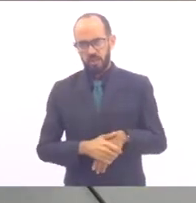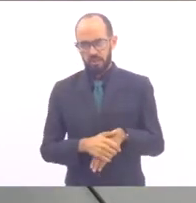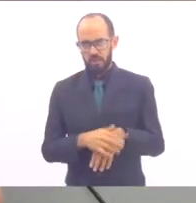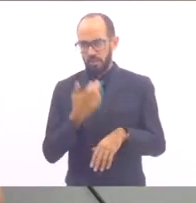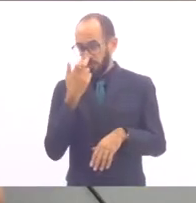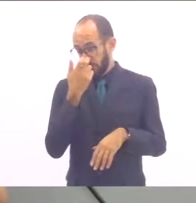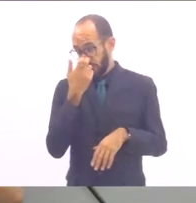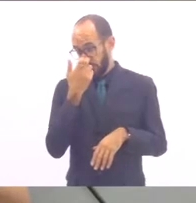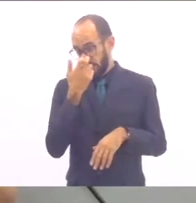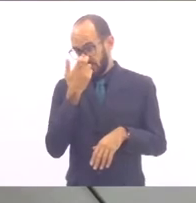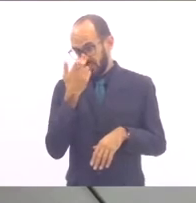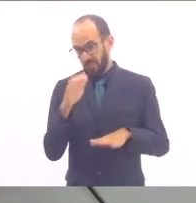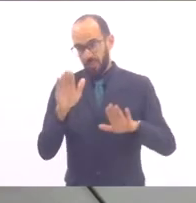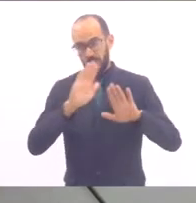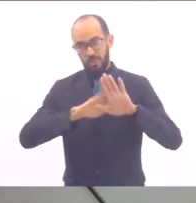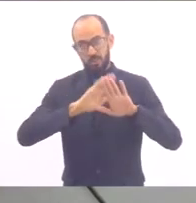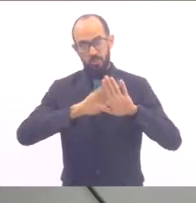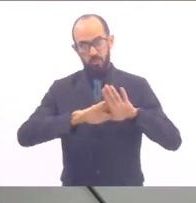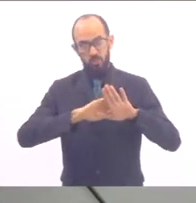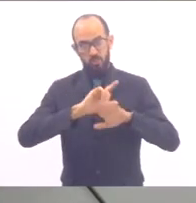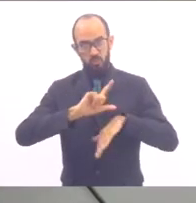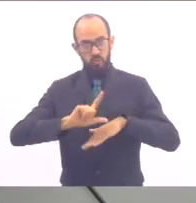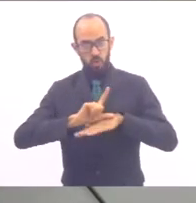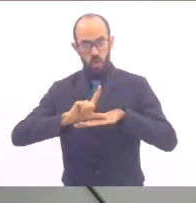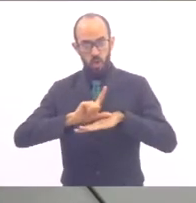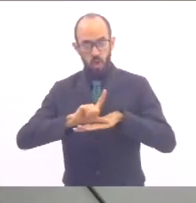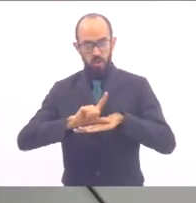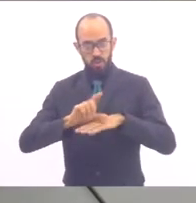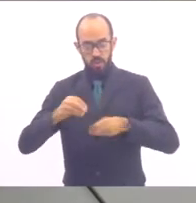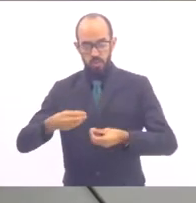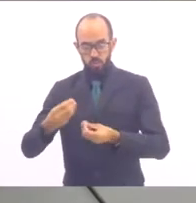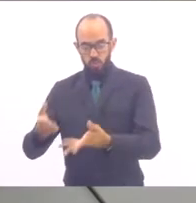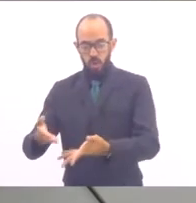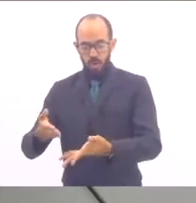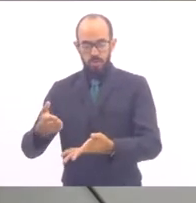fundo de loja, eles doassem para as cooperativas, que